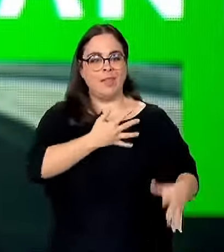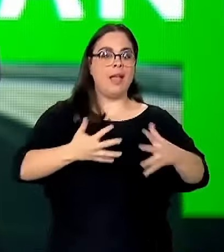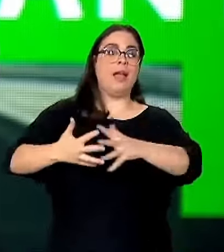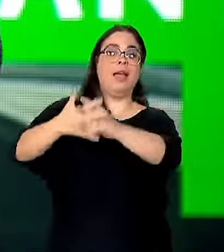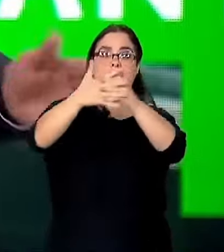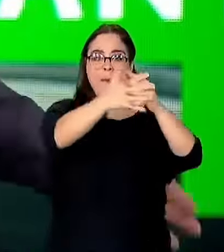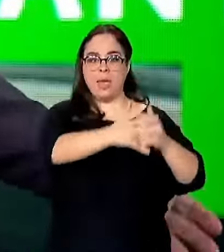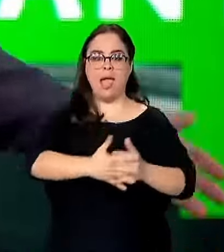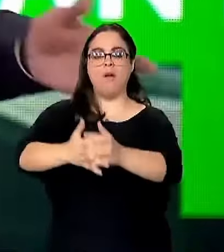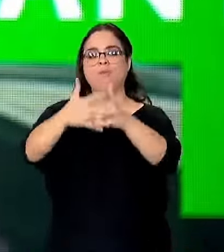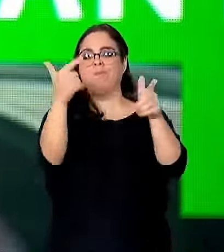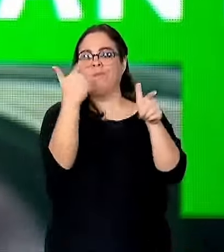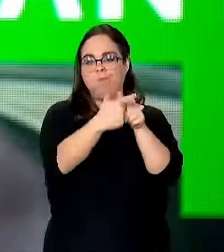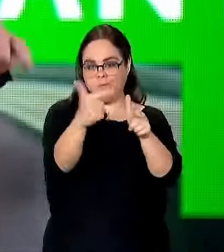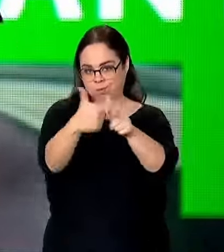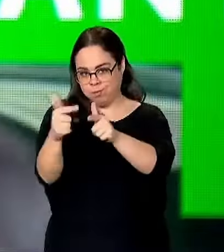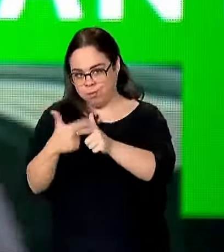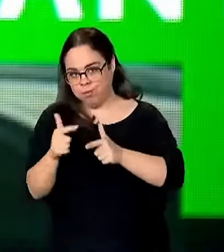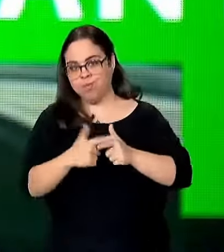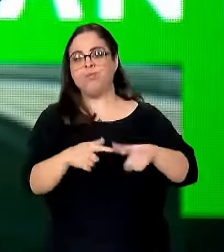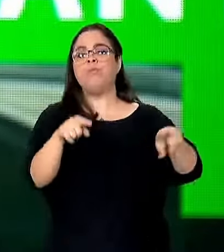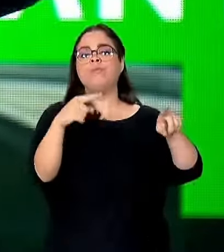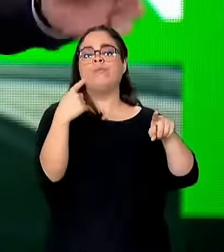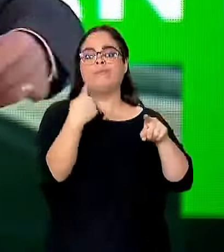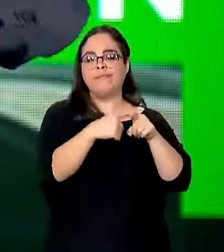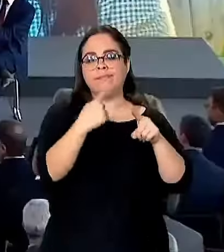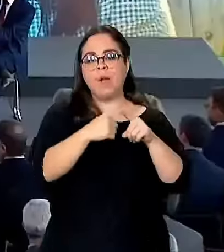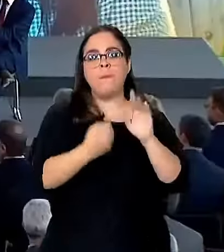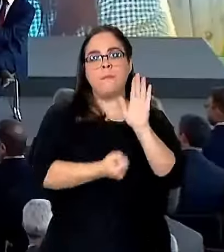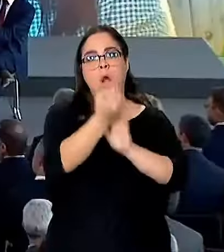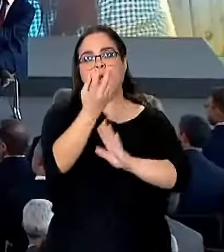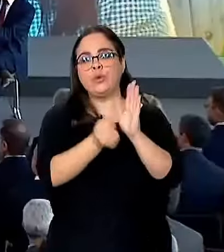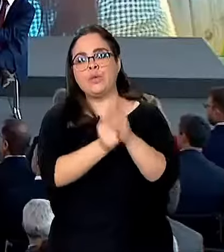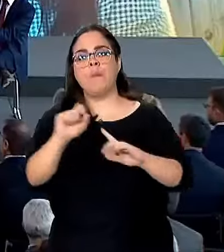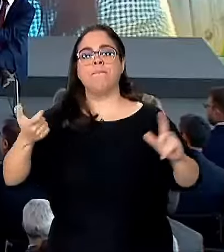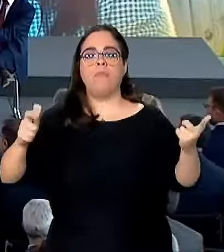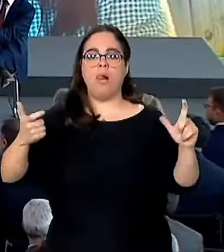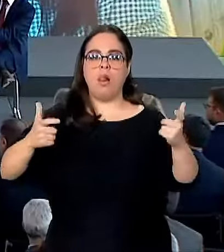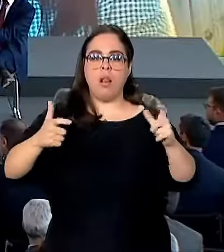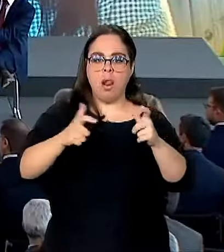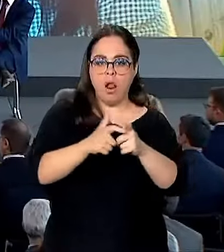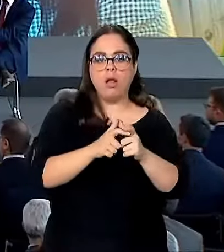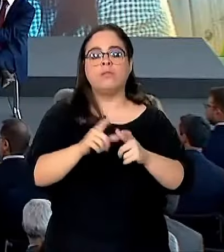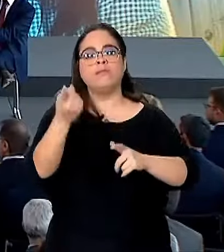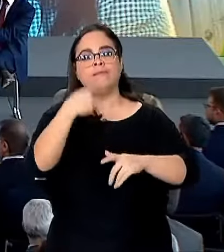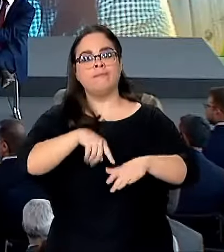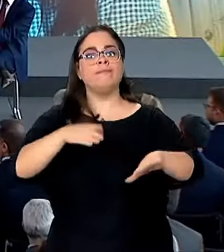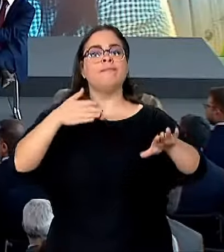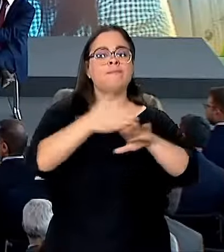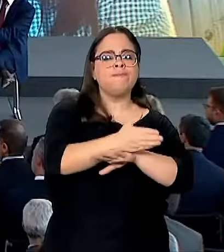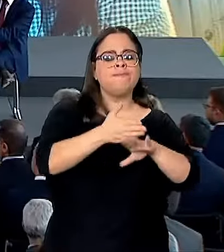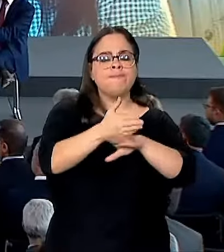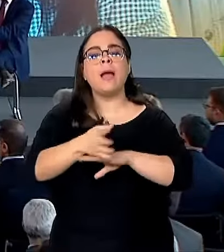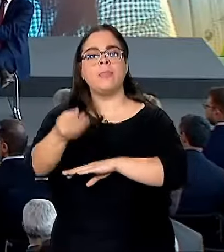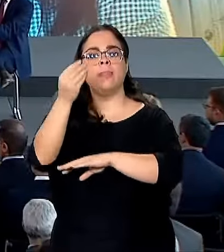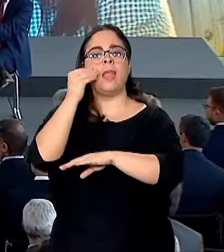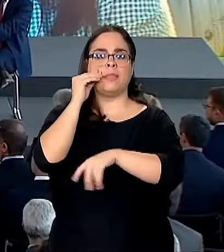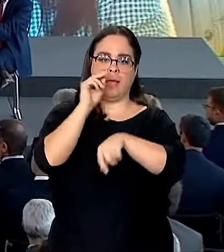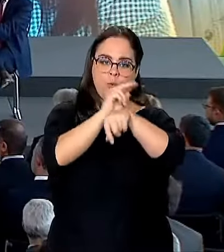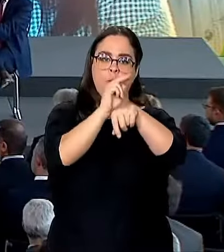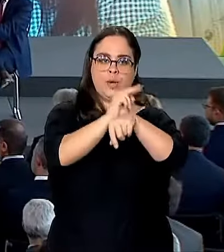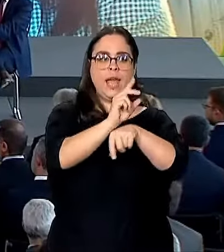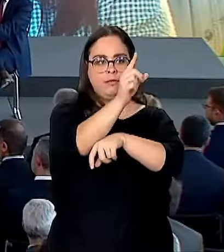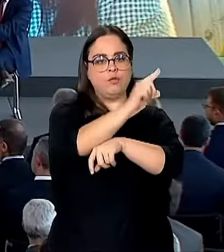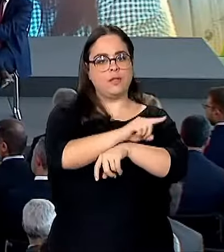que estão com problema aí, porque o frete está baixando, a produção caiu, e a gente está endividado, a gente vai tentar cuidar de vocês.